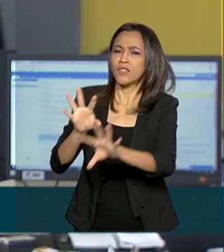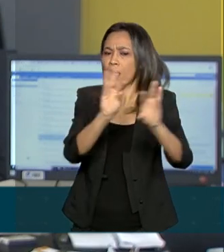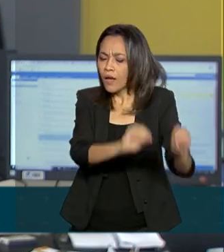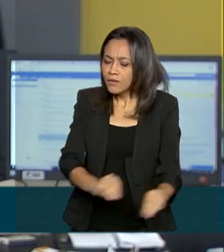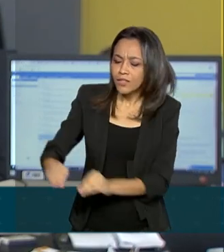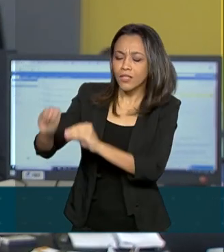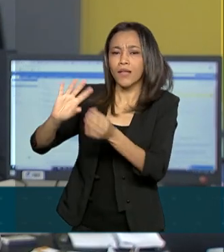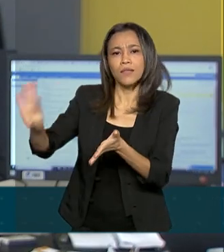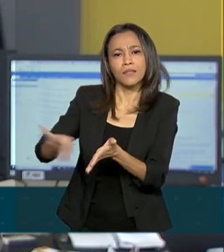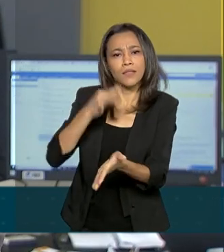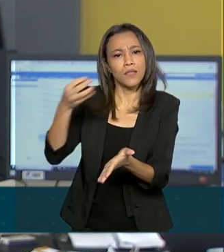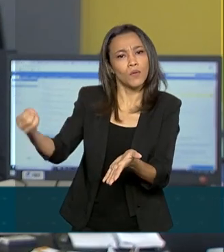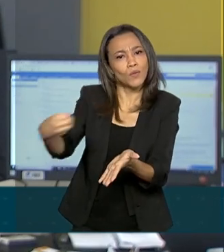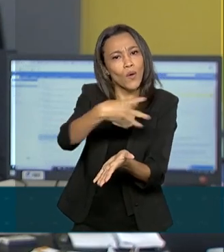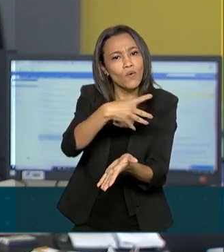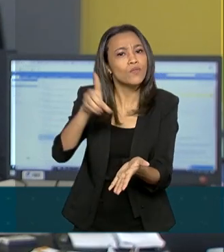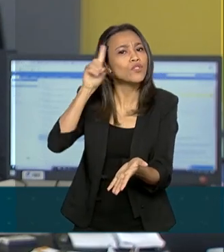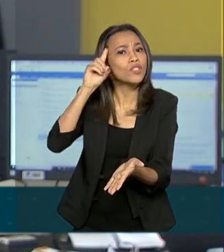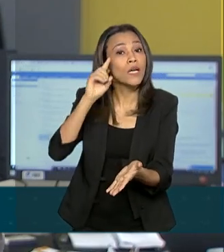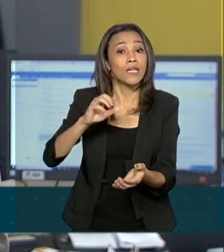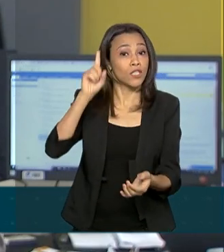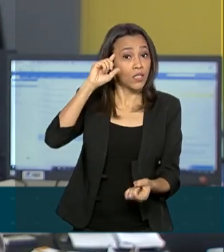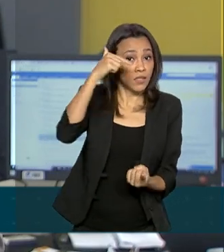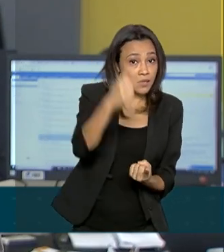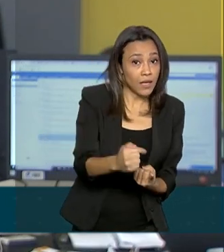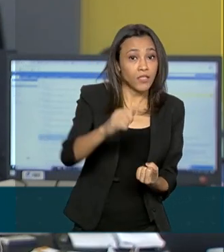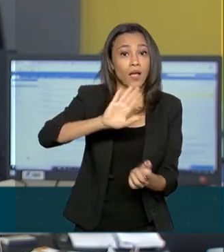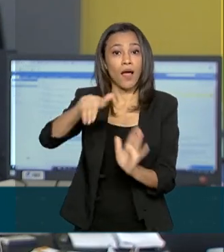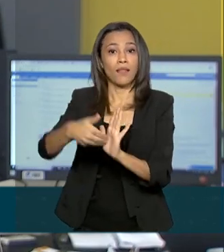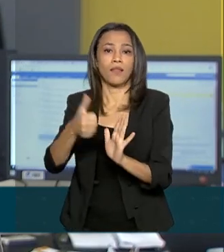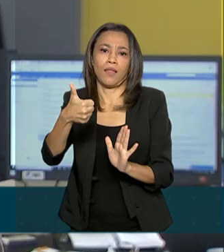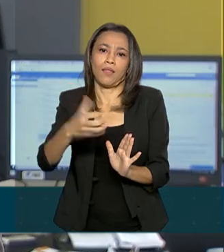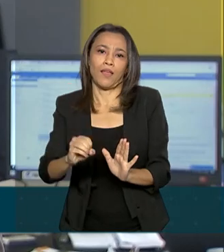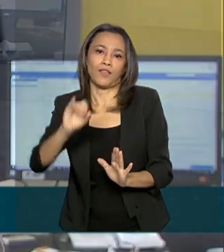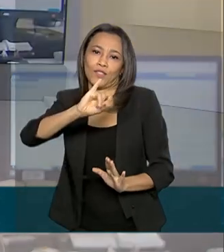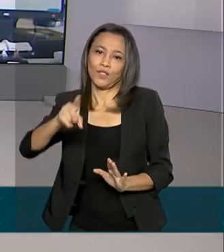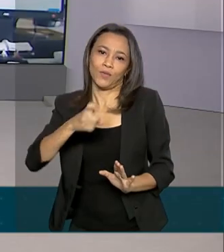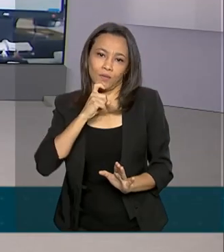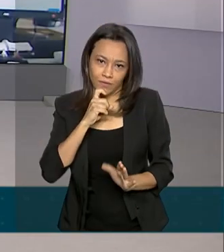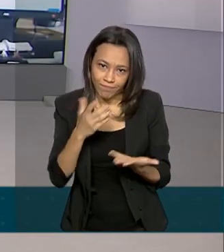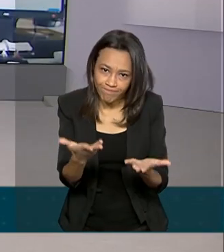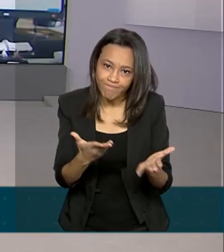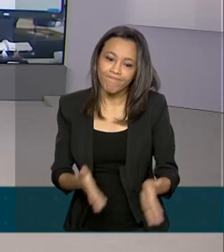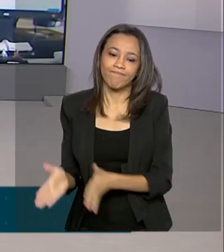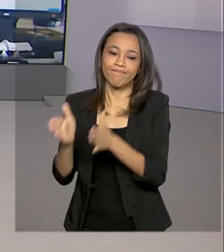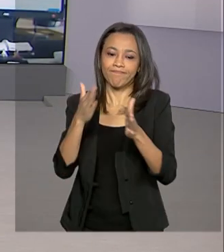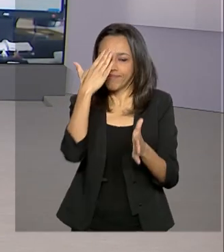SISU. As novas datas são de 7 a 10 de julho. Carla. Obrigada, Maurício, pela sua participação.